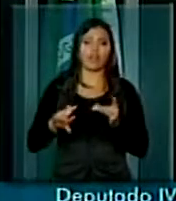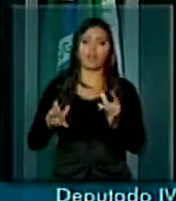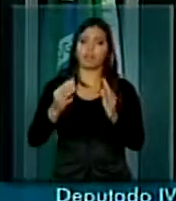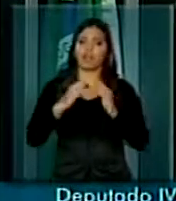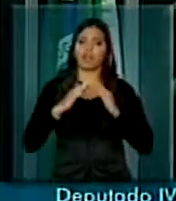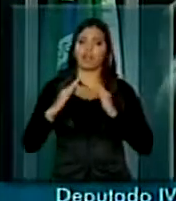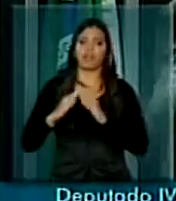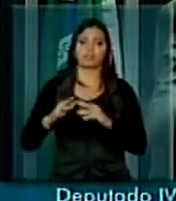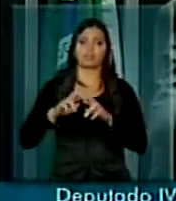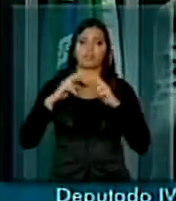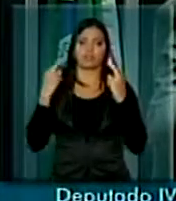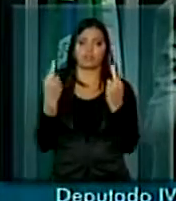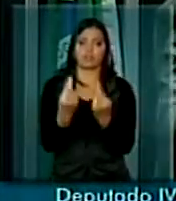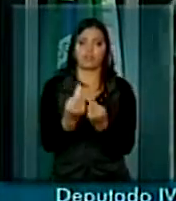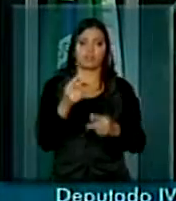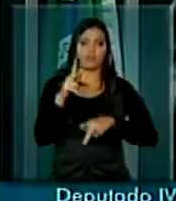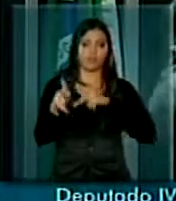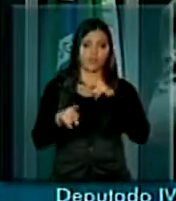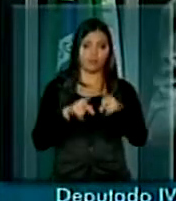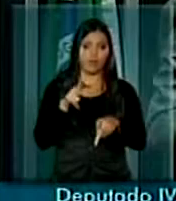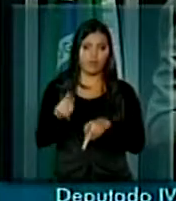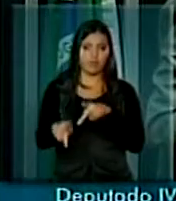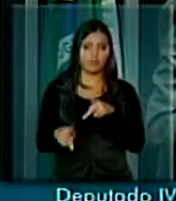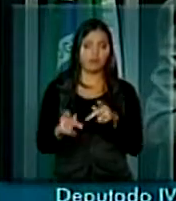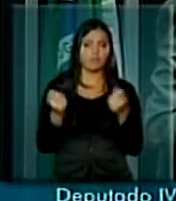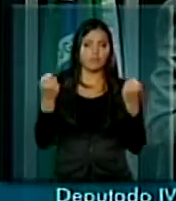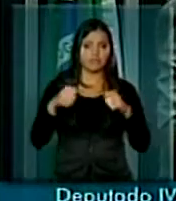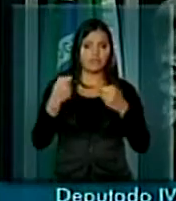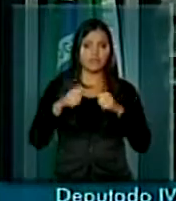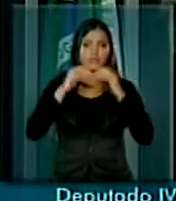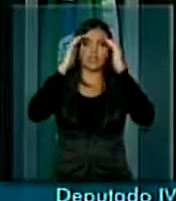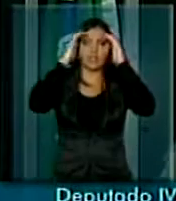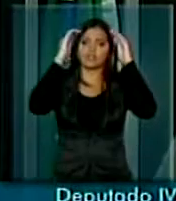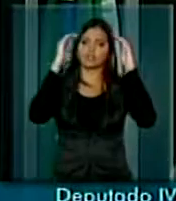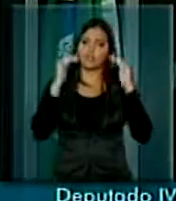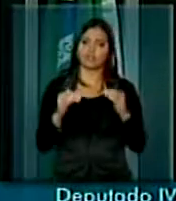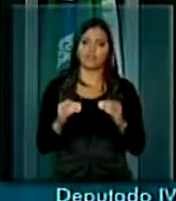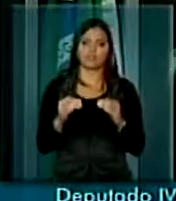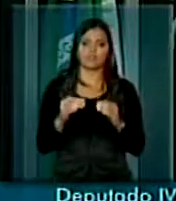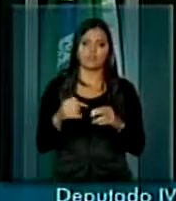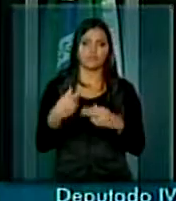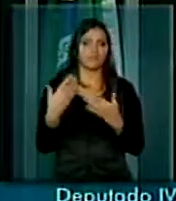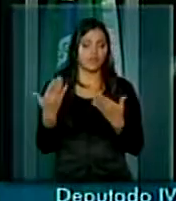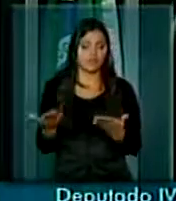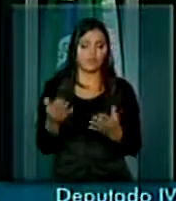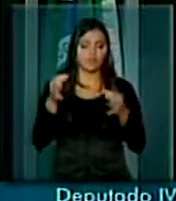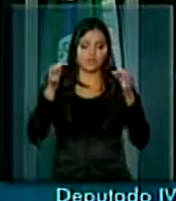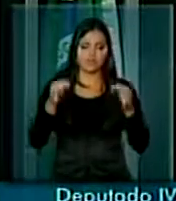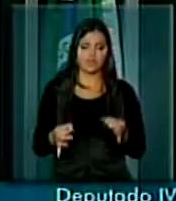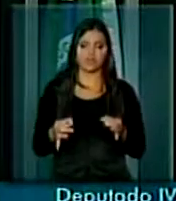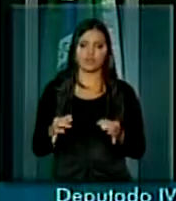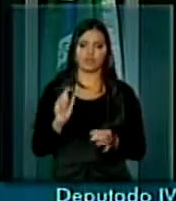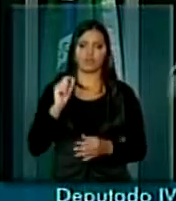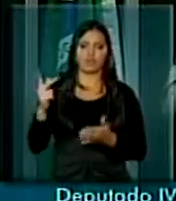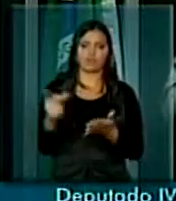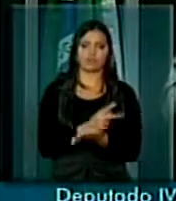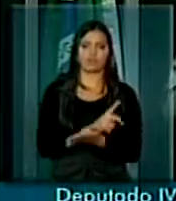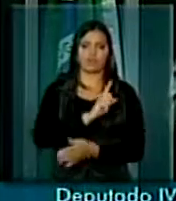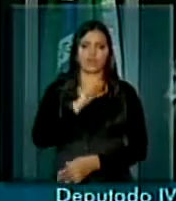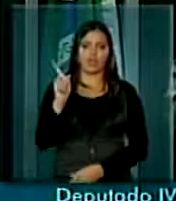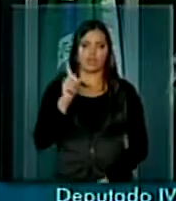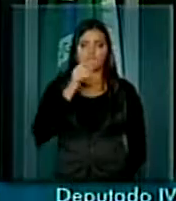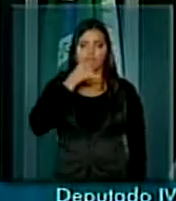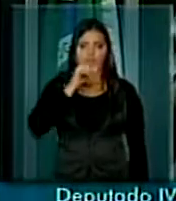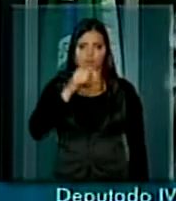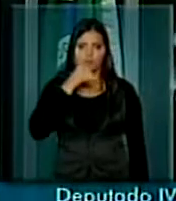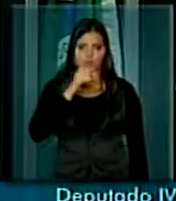as audiências públicas, não sejam levadas em consideração. E foi isso exatamente o que aconteceu.